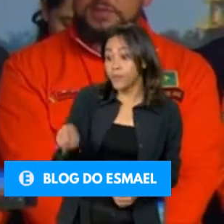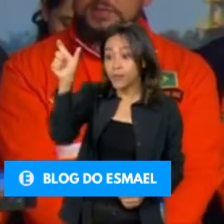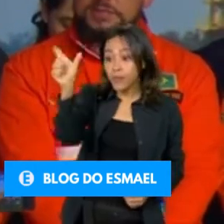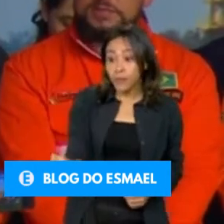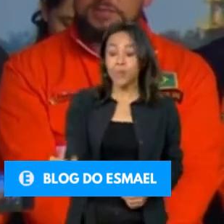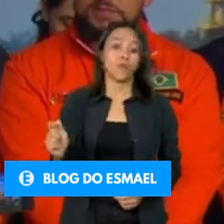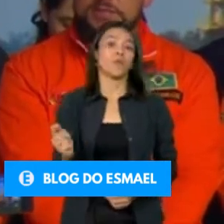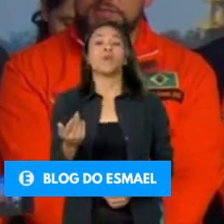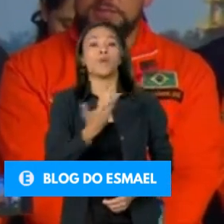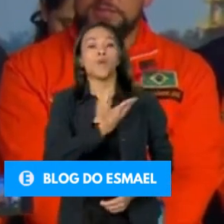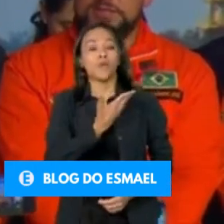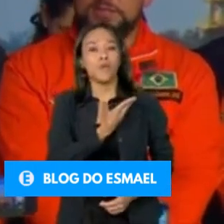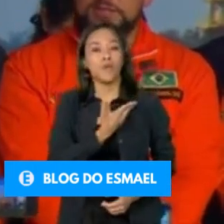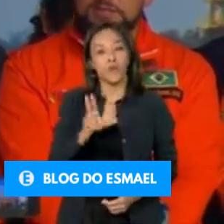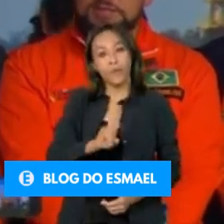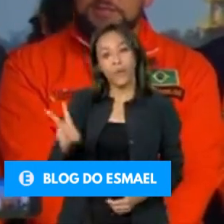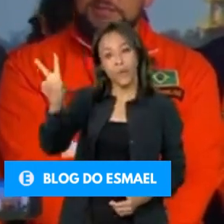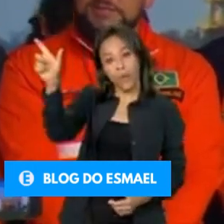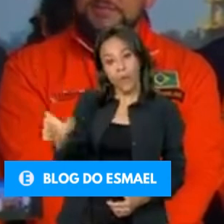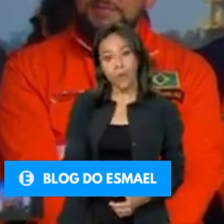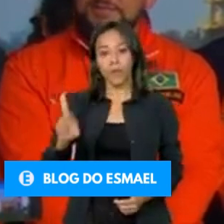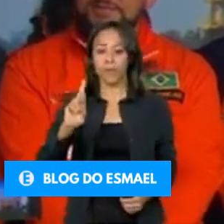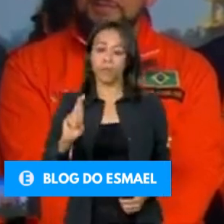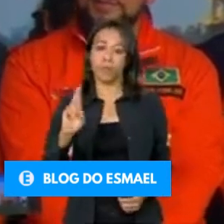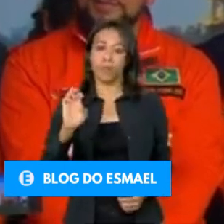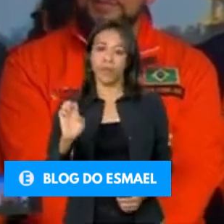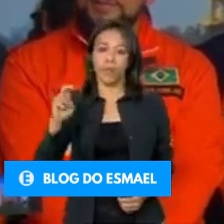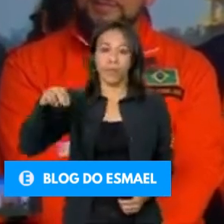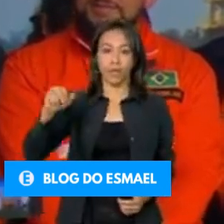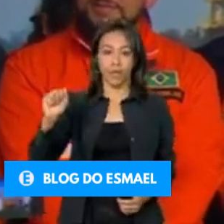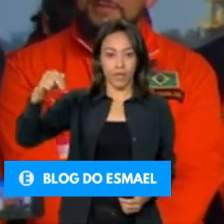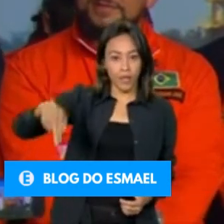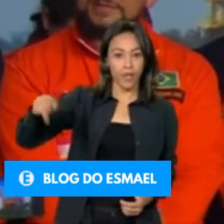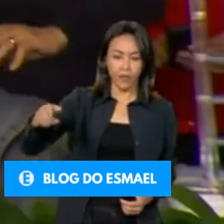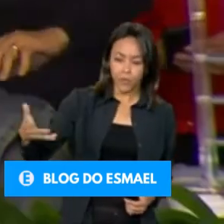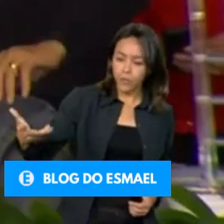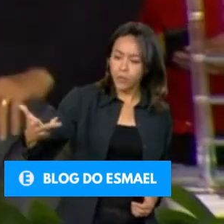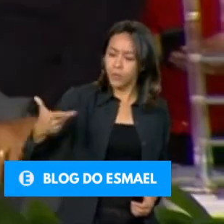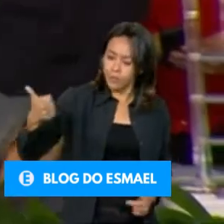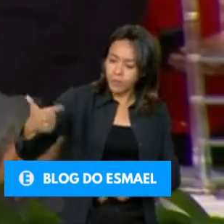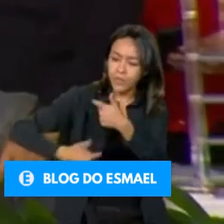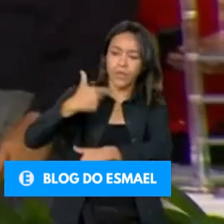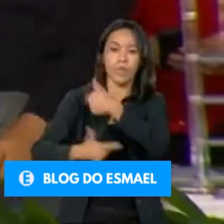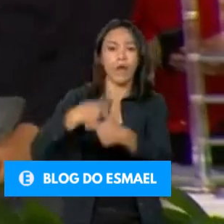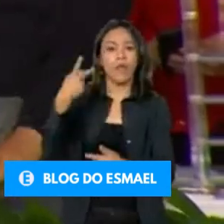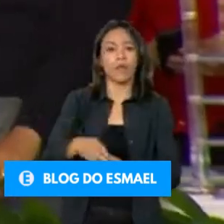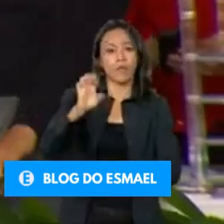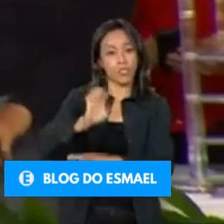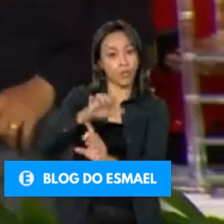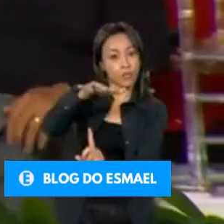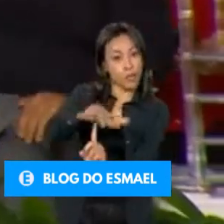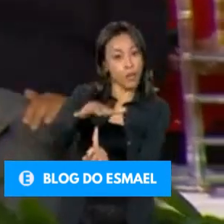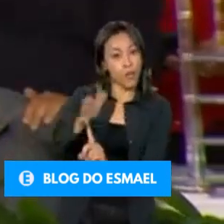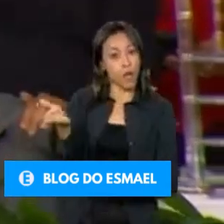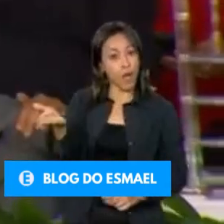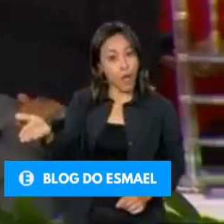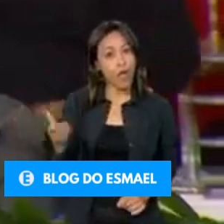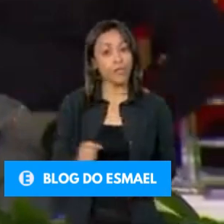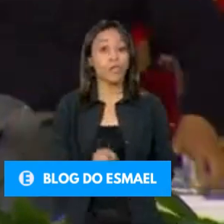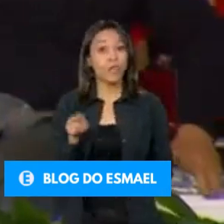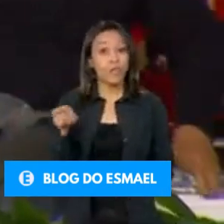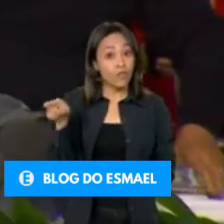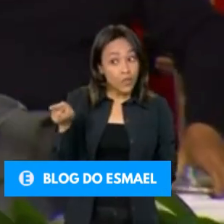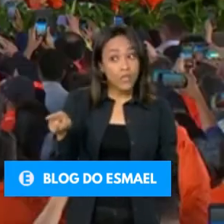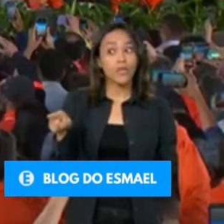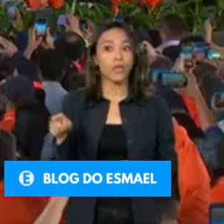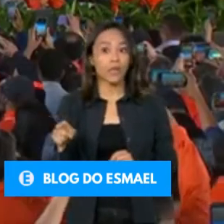Renan Filho, ministro do Transporte, que conseguiu uma proeza extraordinária aqui no Paraná. Com as concessões que você